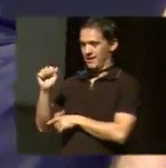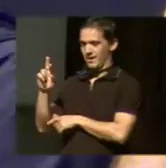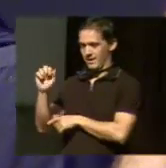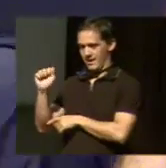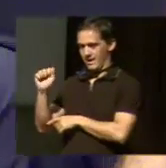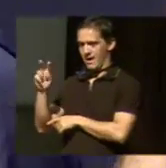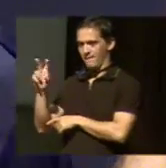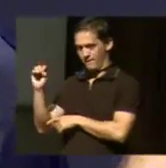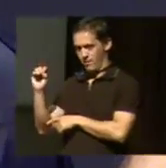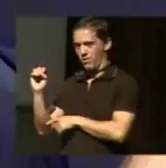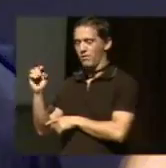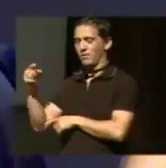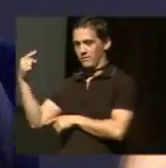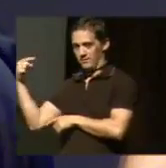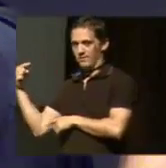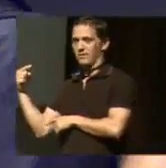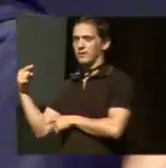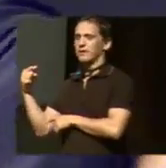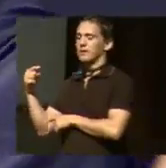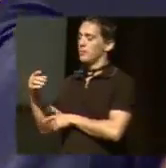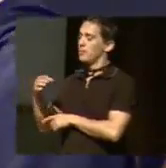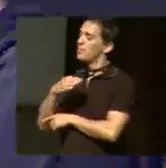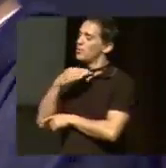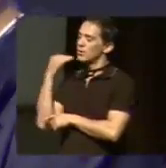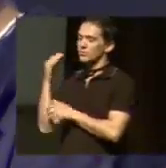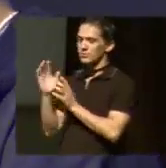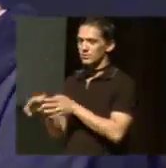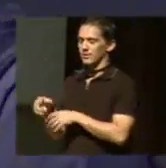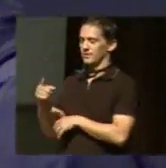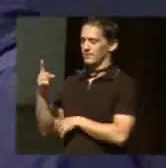lá com seus 115 anos, então foi bem longe.